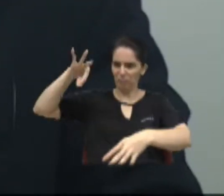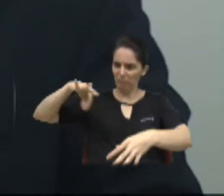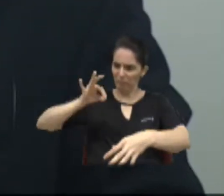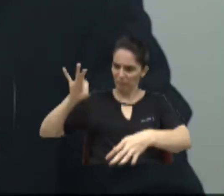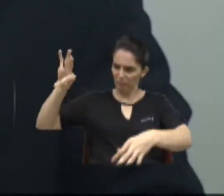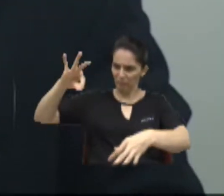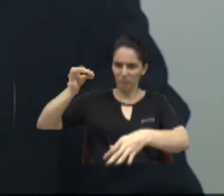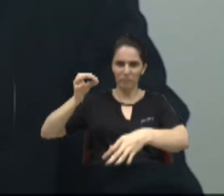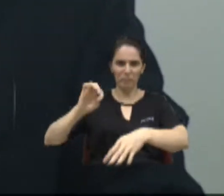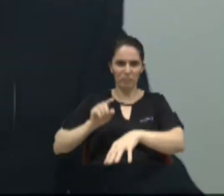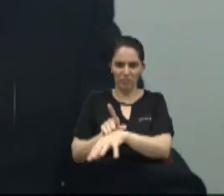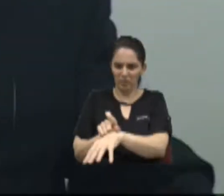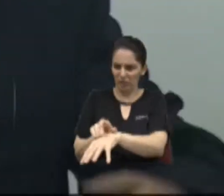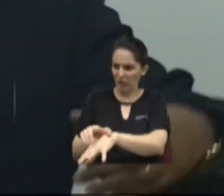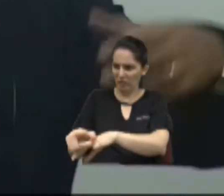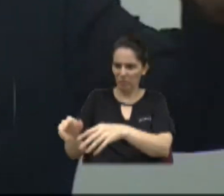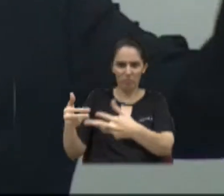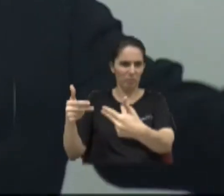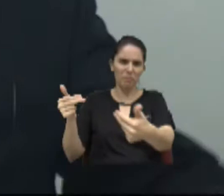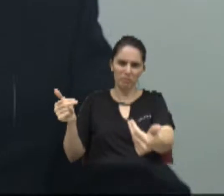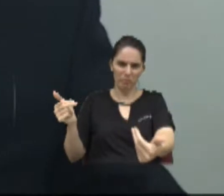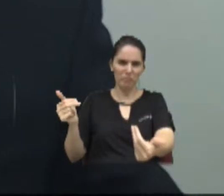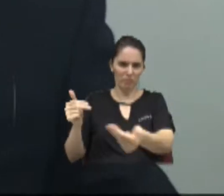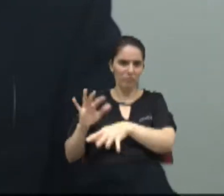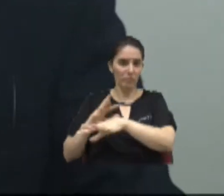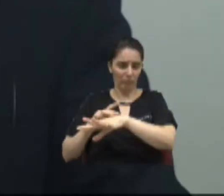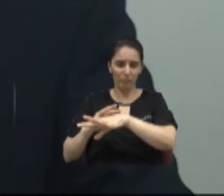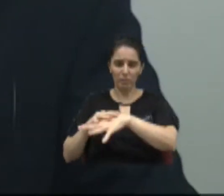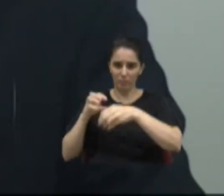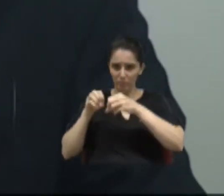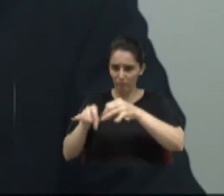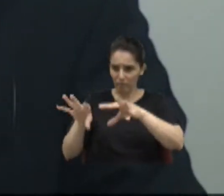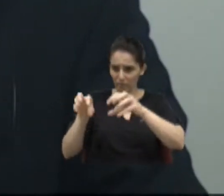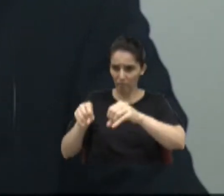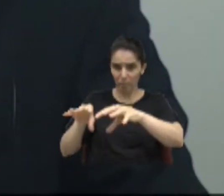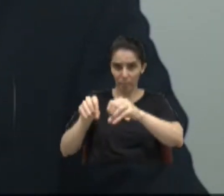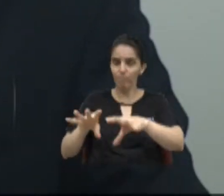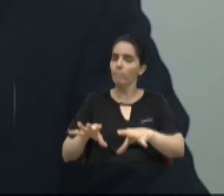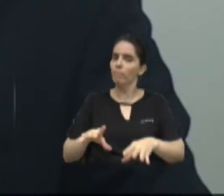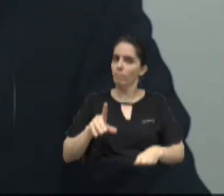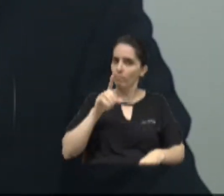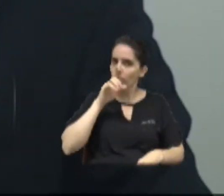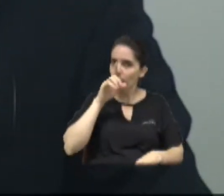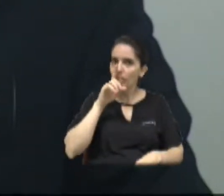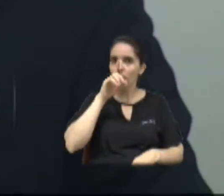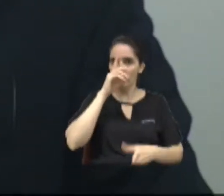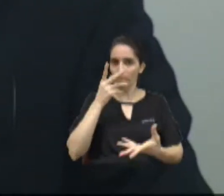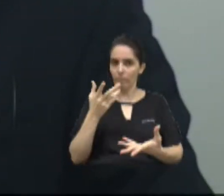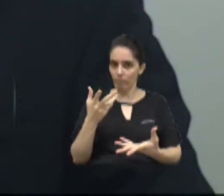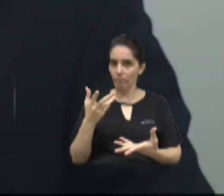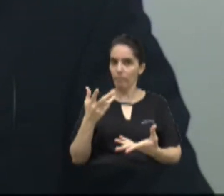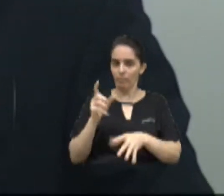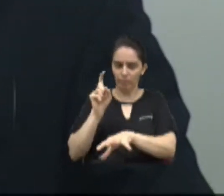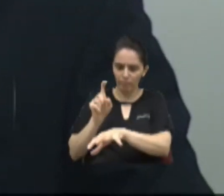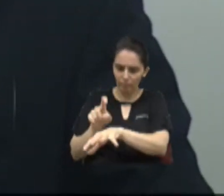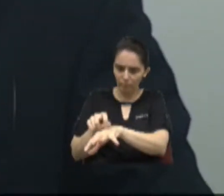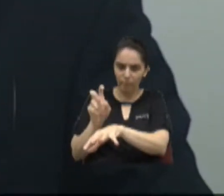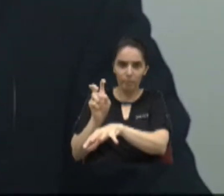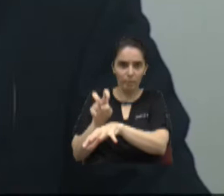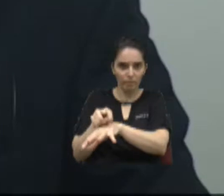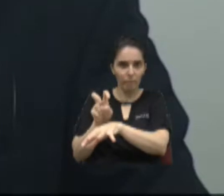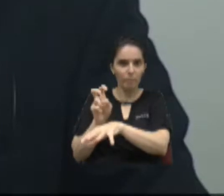com bichos, com outras doenças que podem ser ocasionadas, insetos, escorpião,